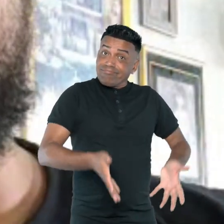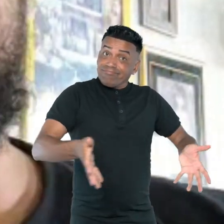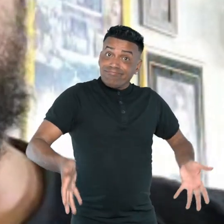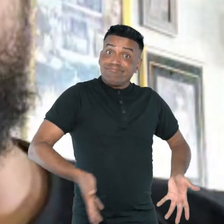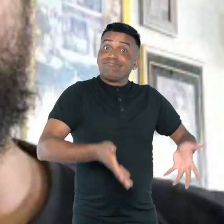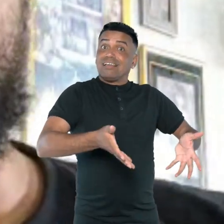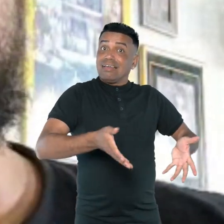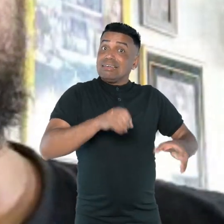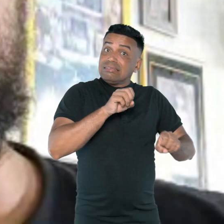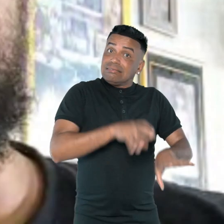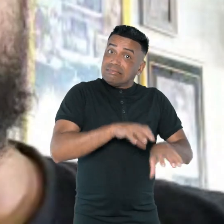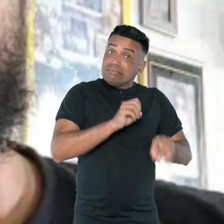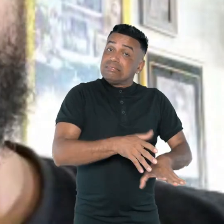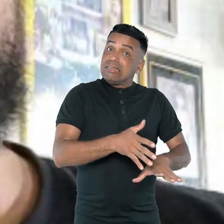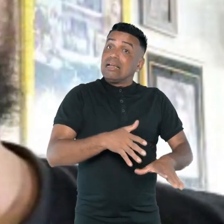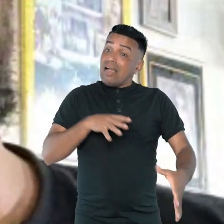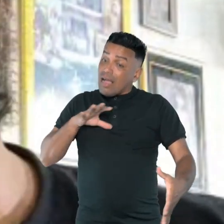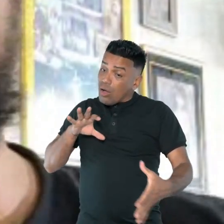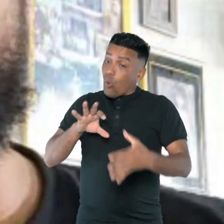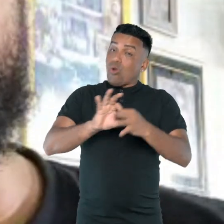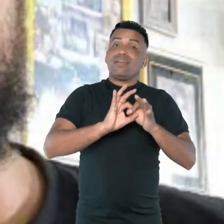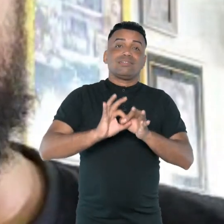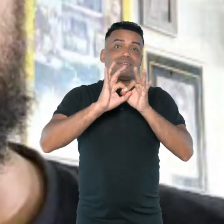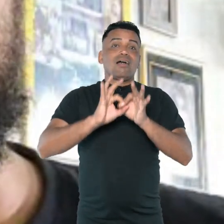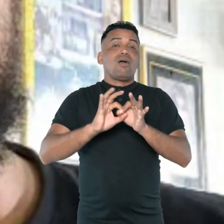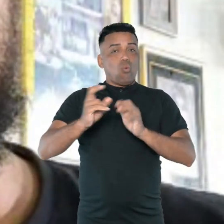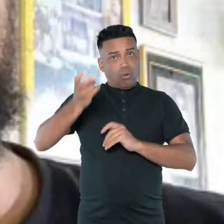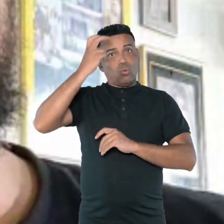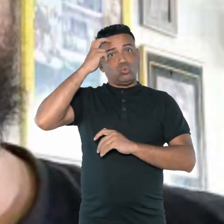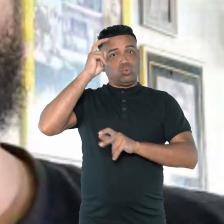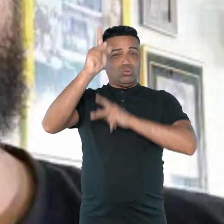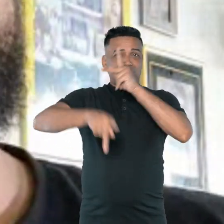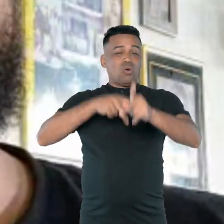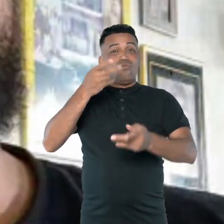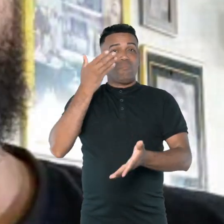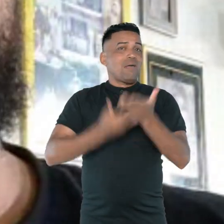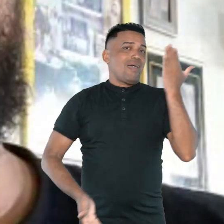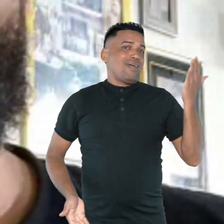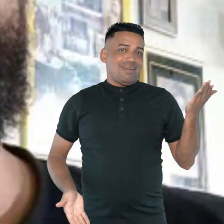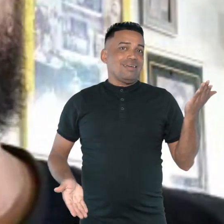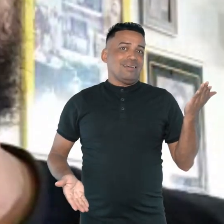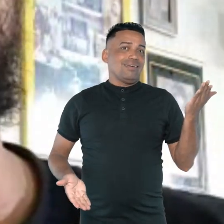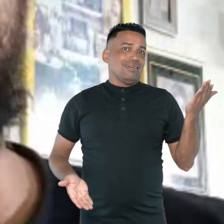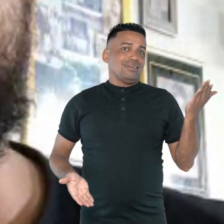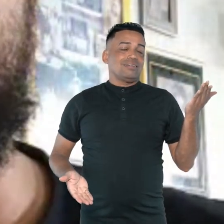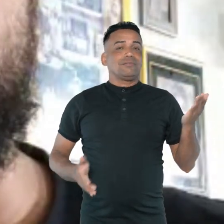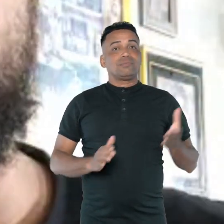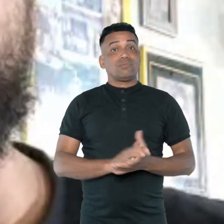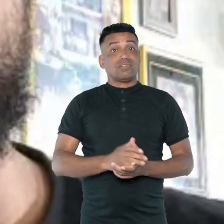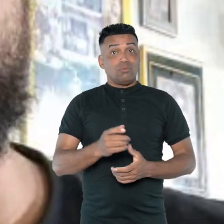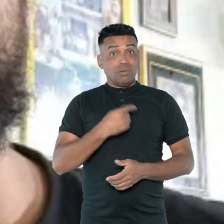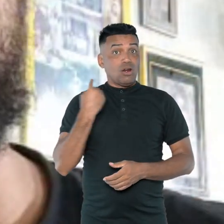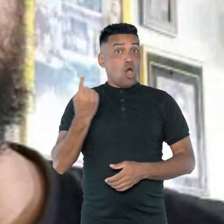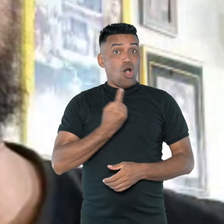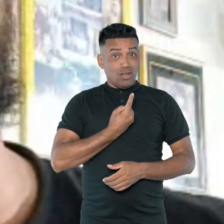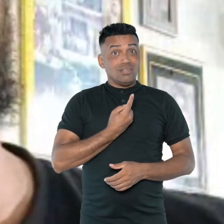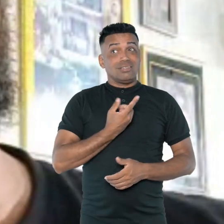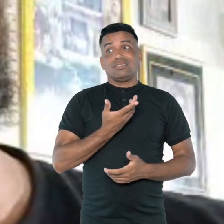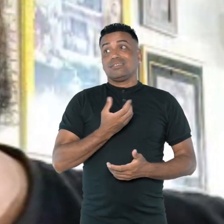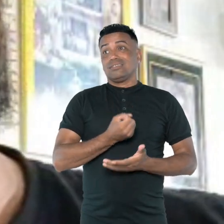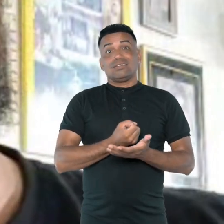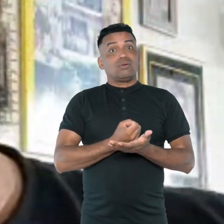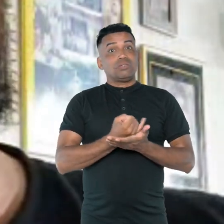levadas a se conectar com o seu território, elas vão perder esse vínculo. E no nosso caso, é muito arriscado que as nossas crianças